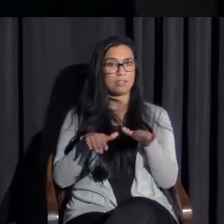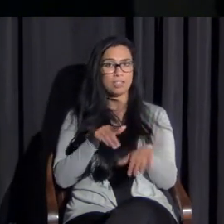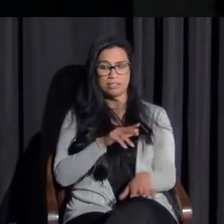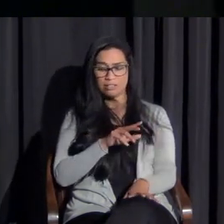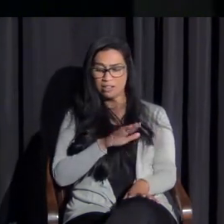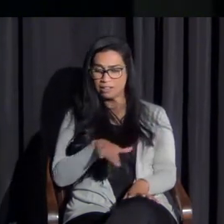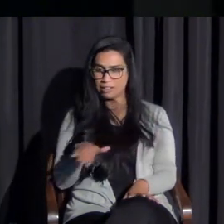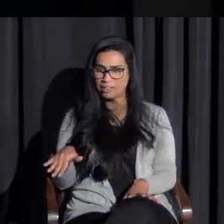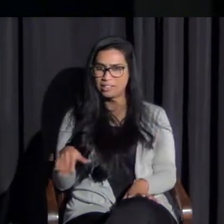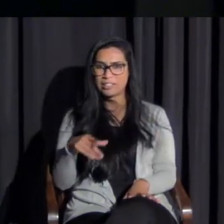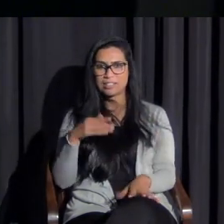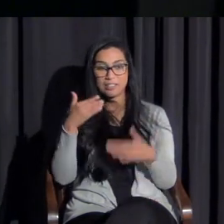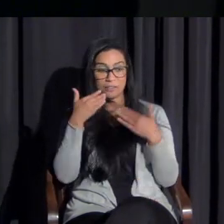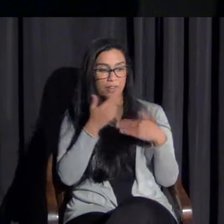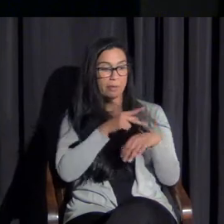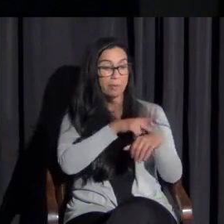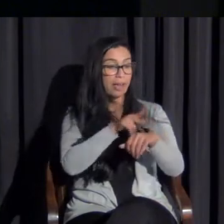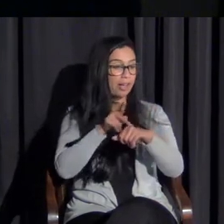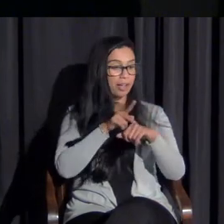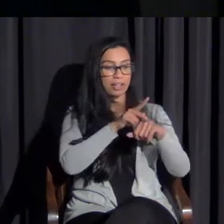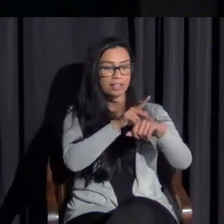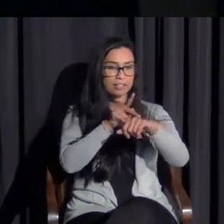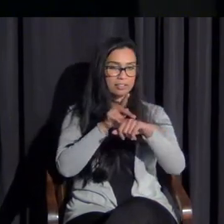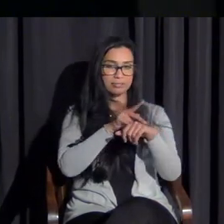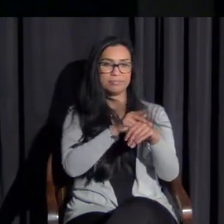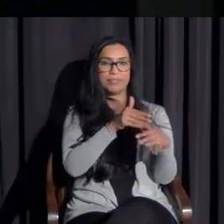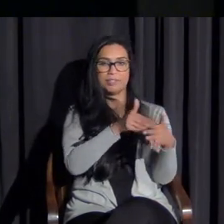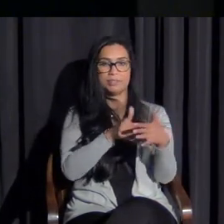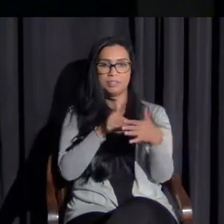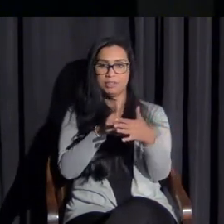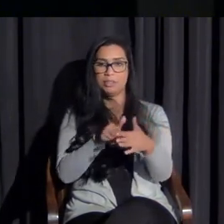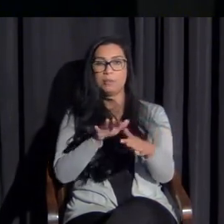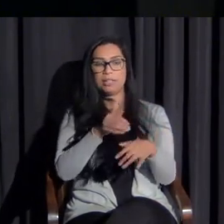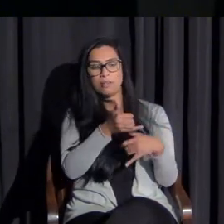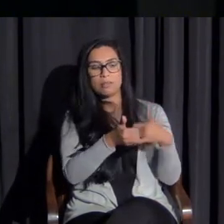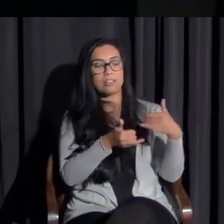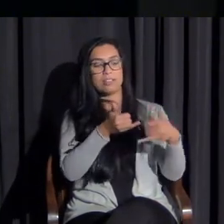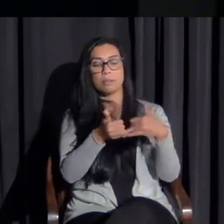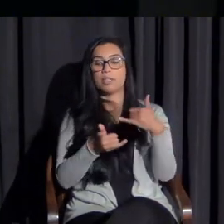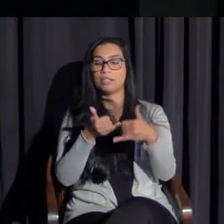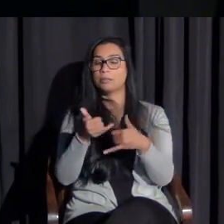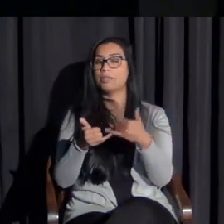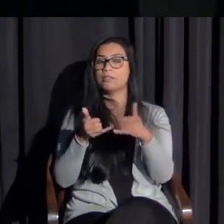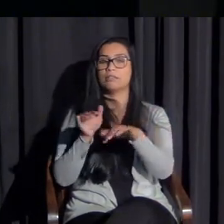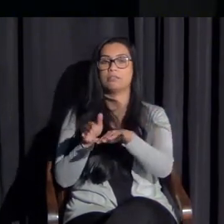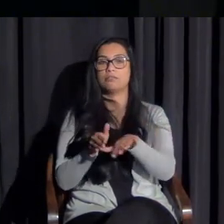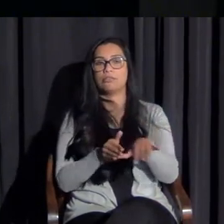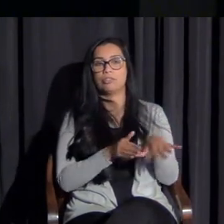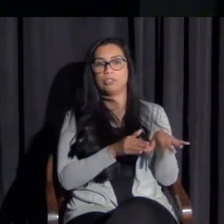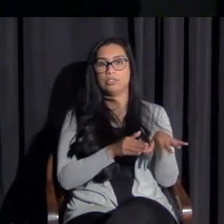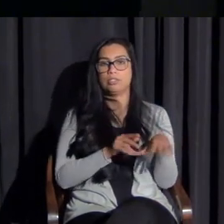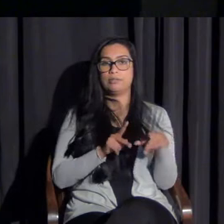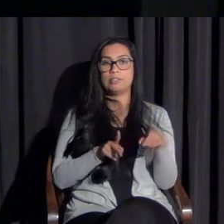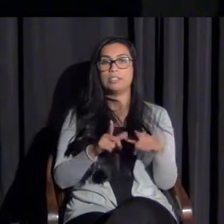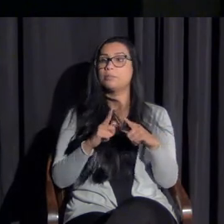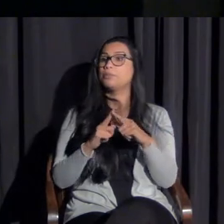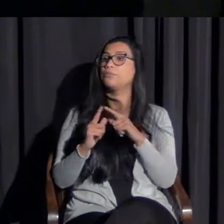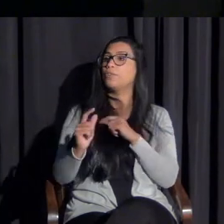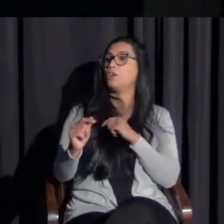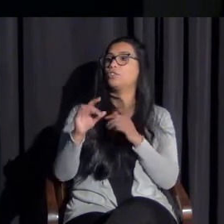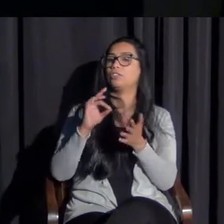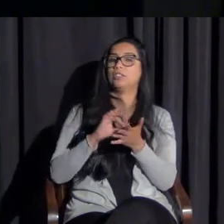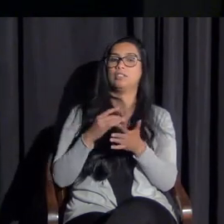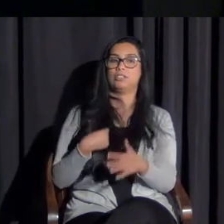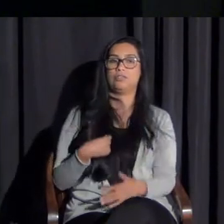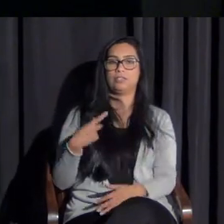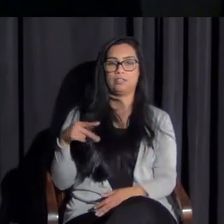encontrando, né, formas de brincar e de escapar de tudo aquilo,